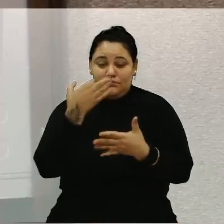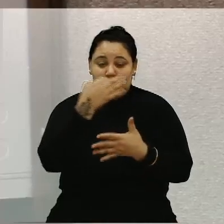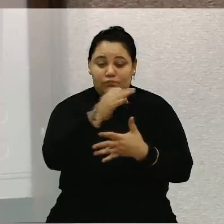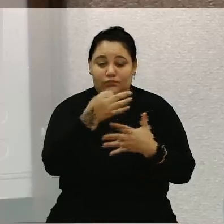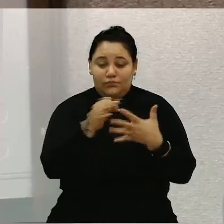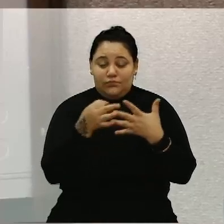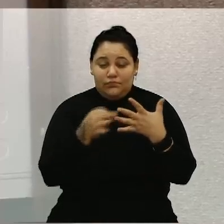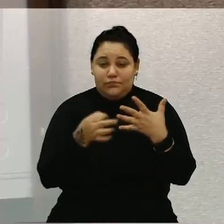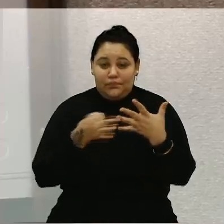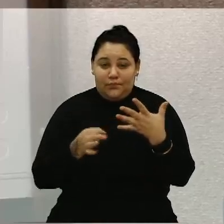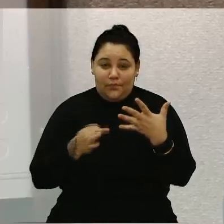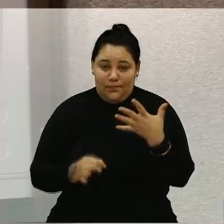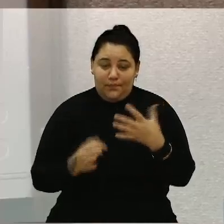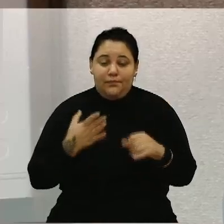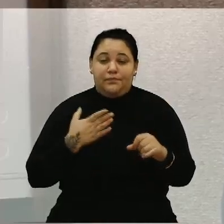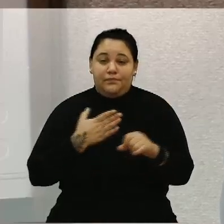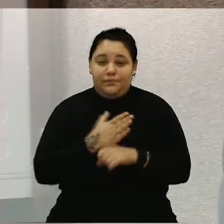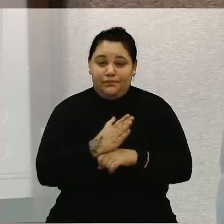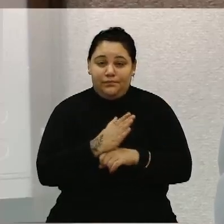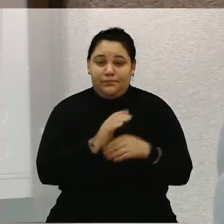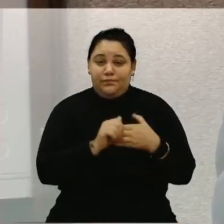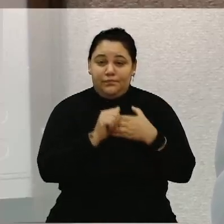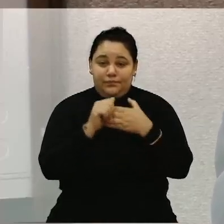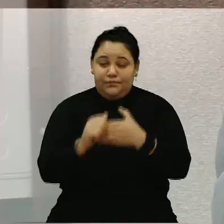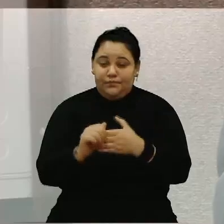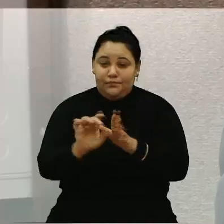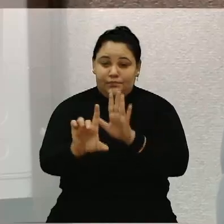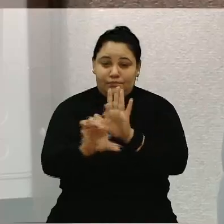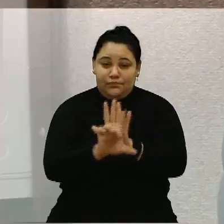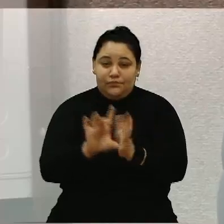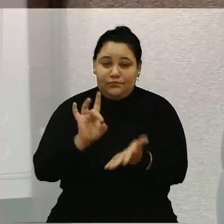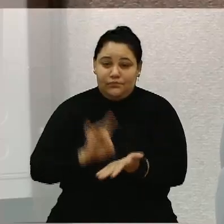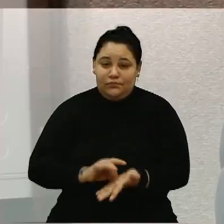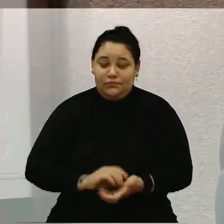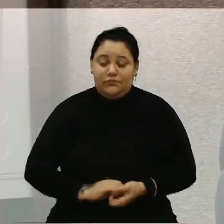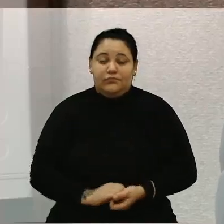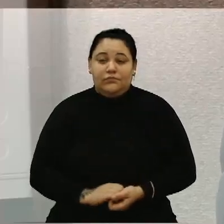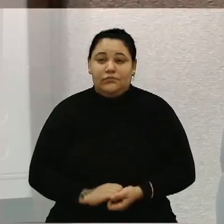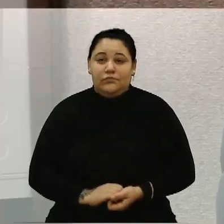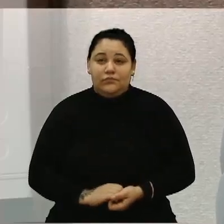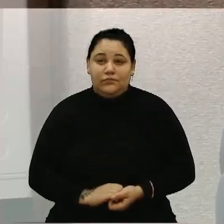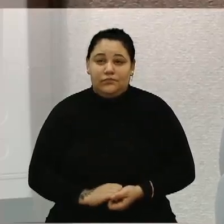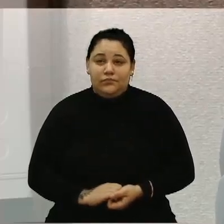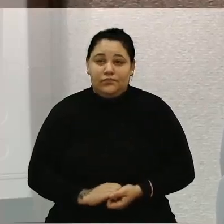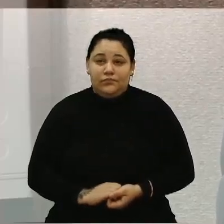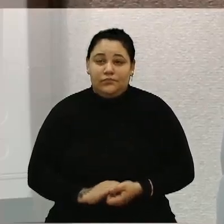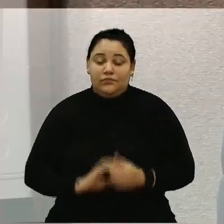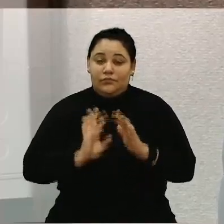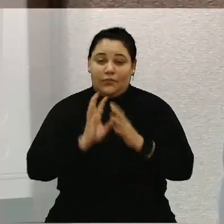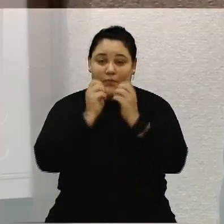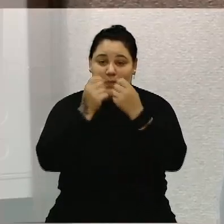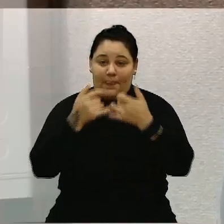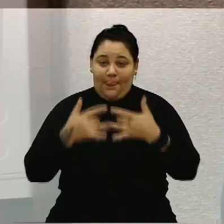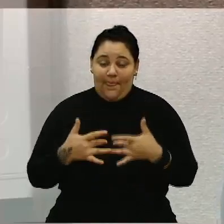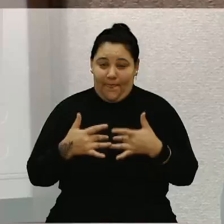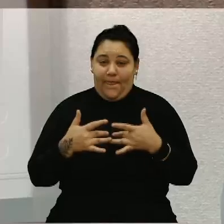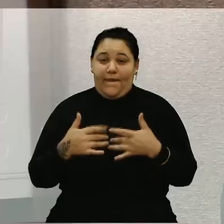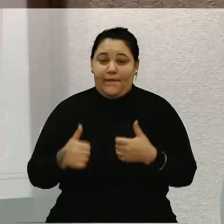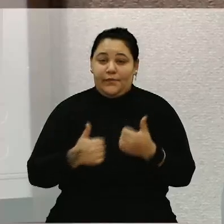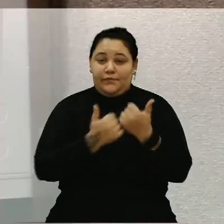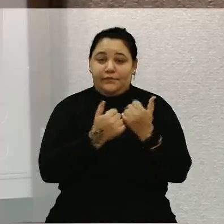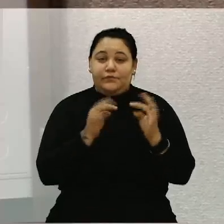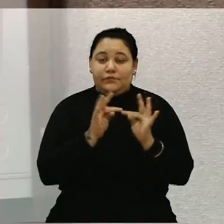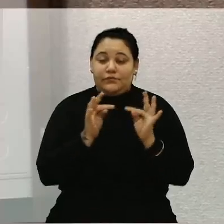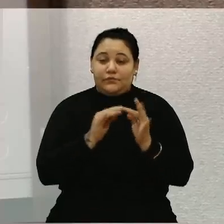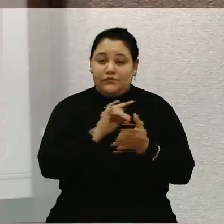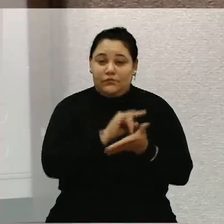dos requisitos previstos na legislação vigente. Conforme destacado pelo assessor técnico no seu